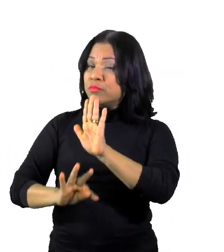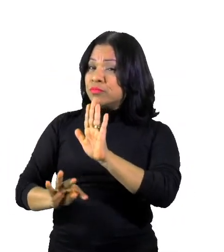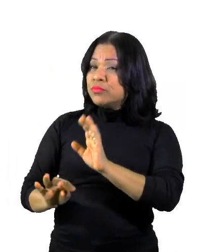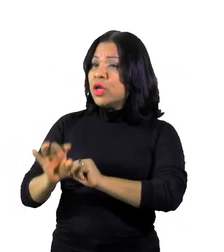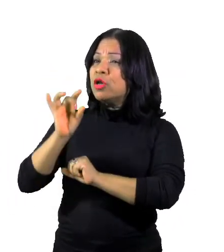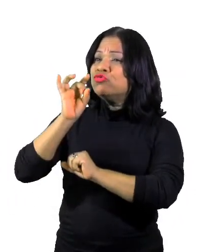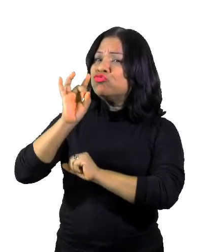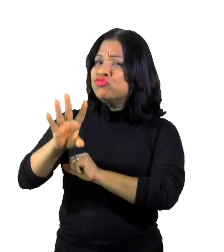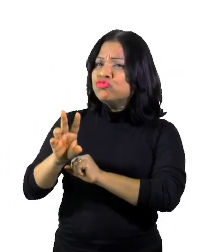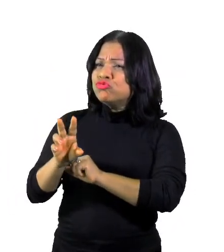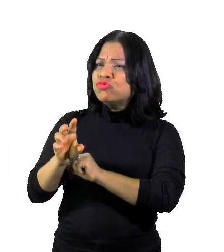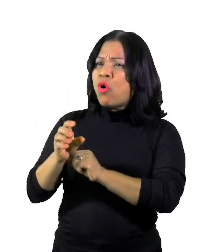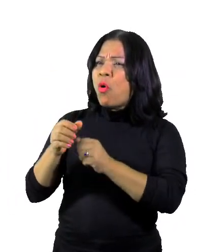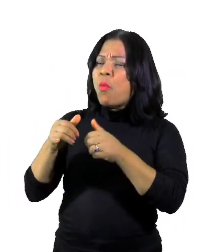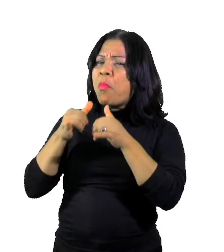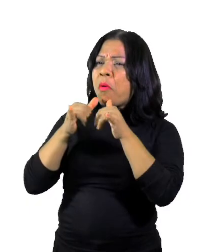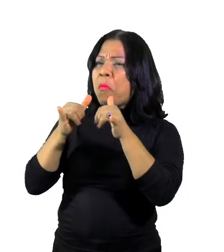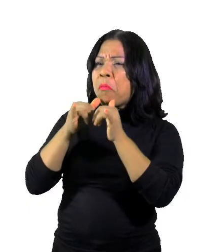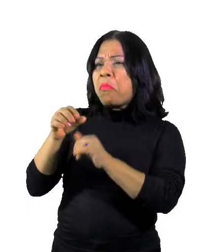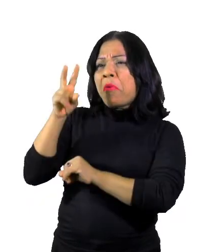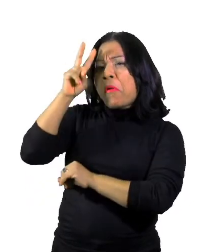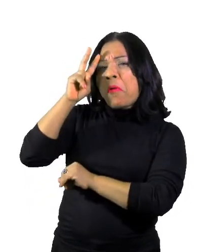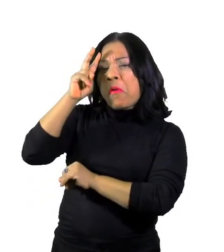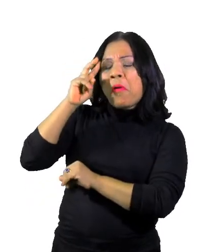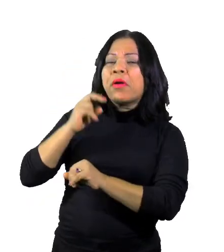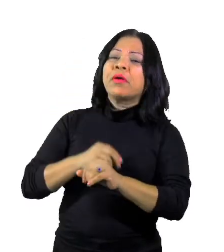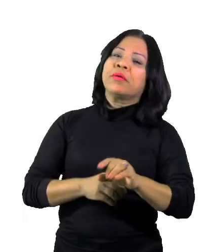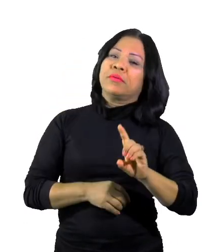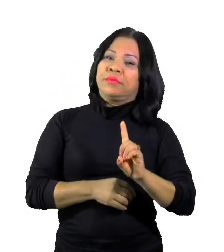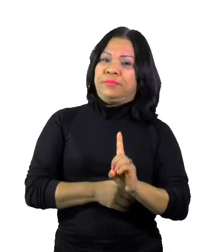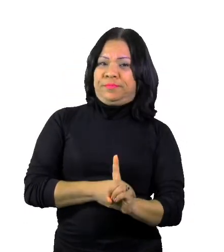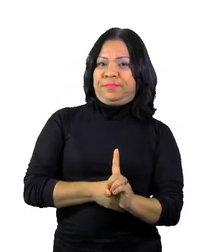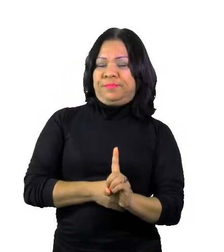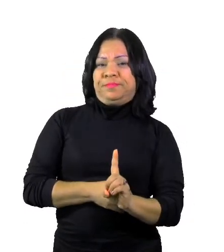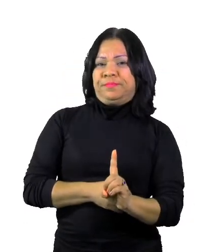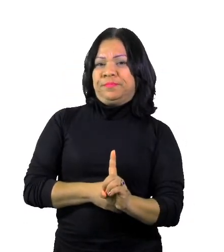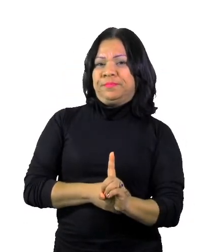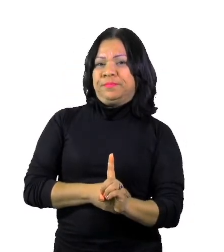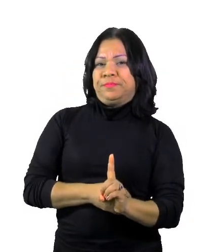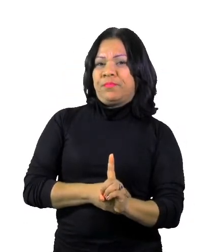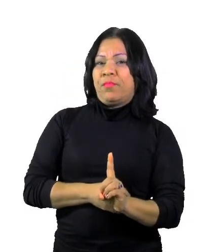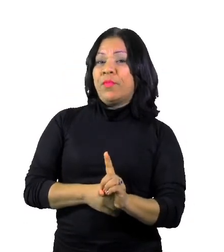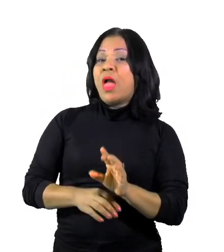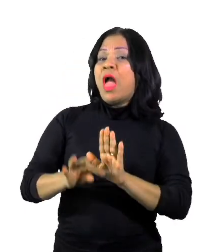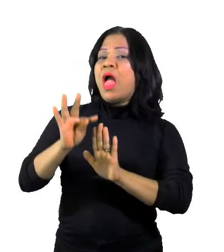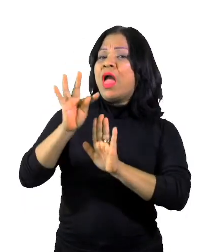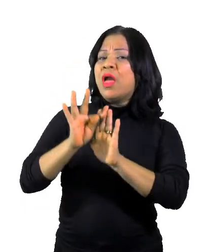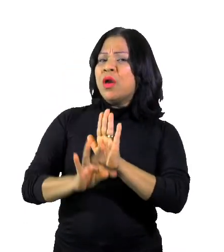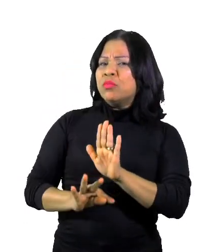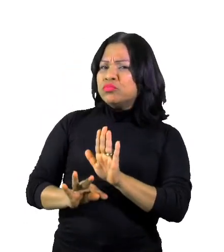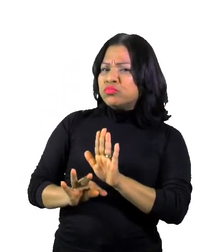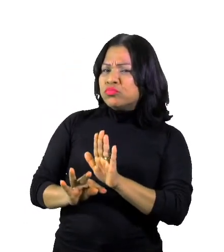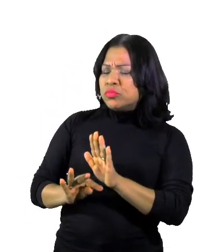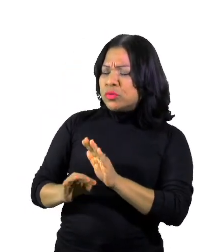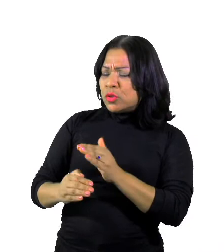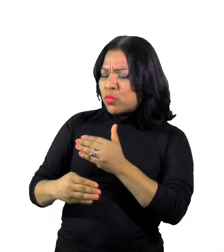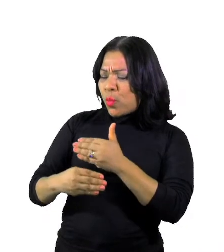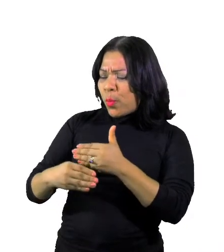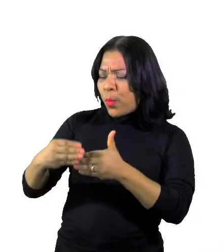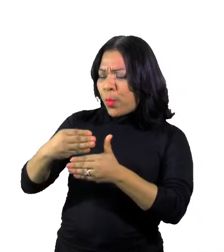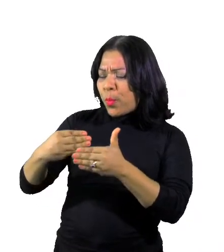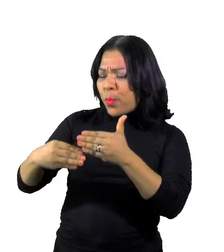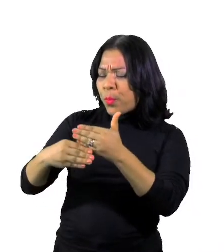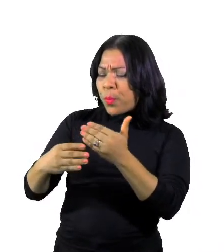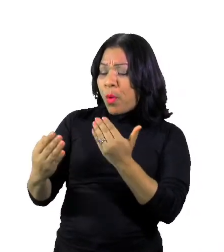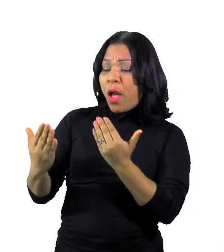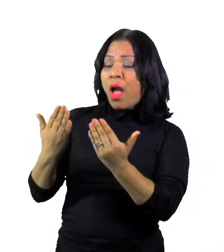uma história. Ou letra D, ele foi um texto todo construído para comparar